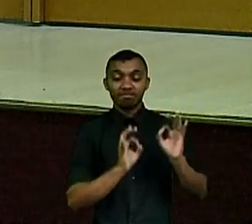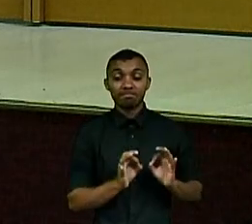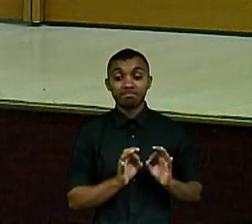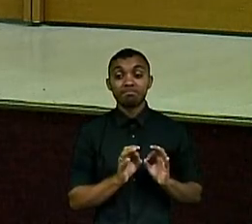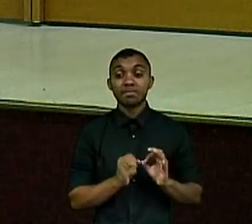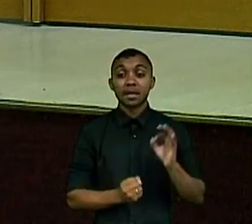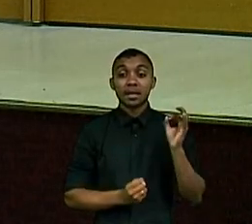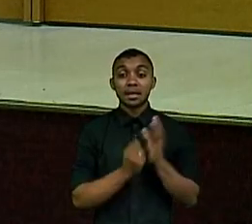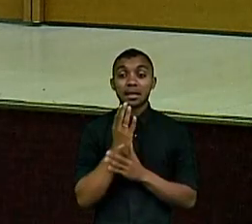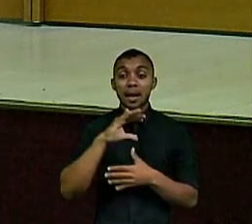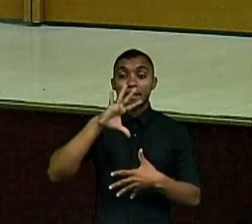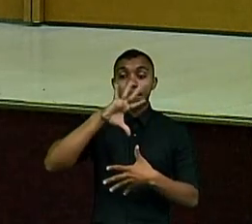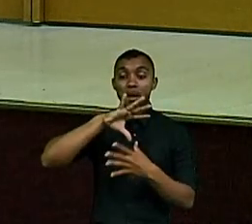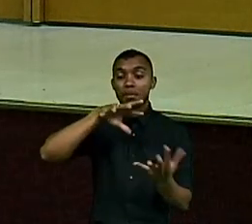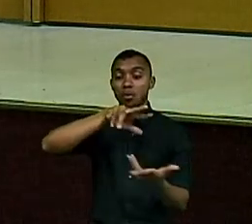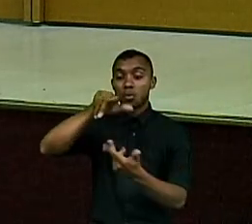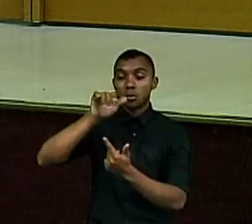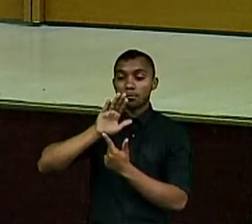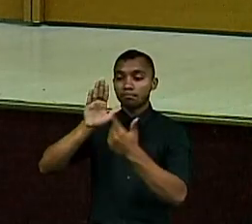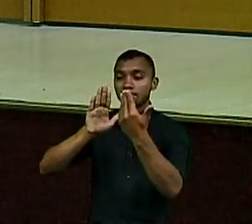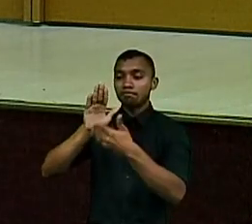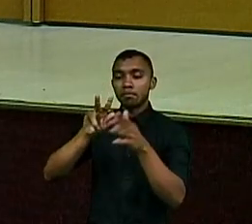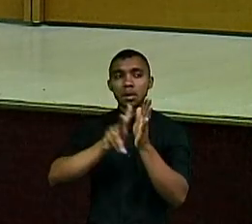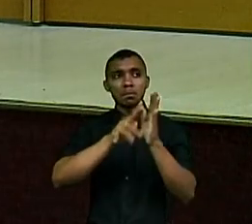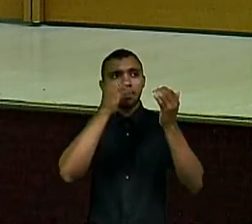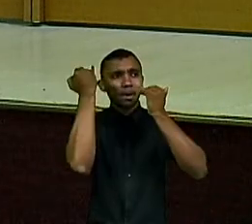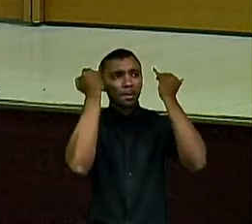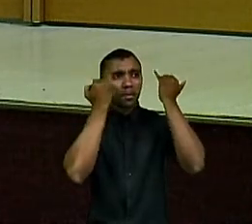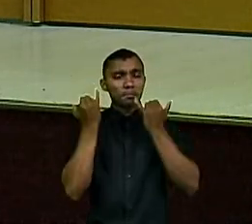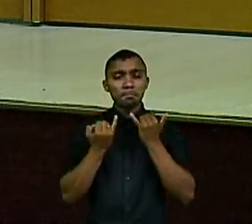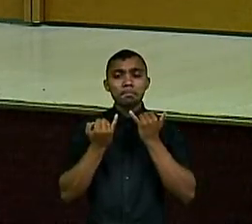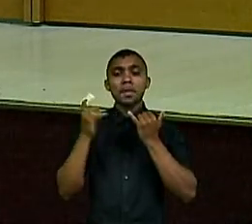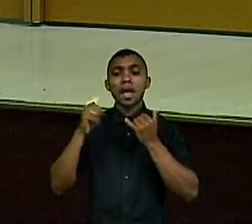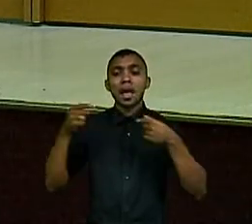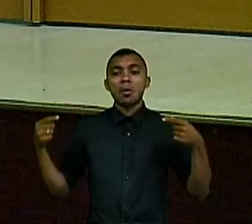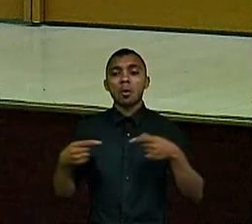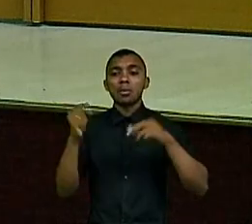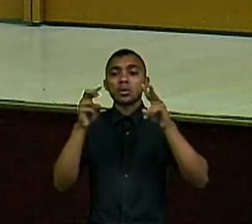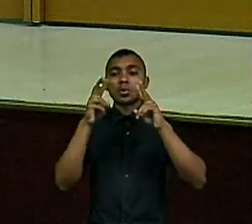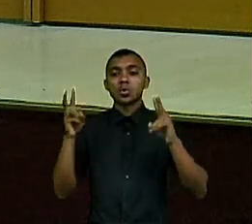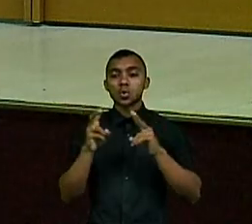mundi do Saber Extra ideia dos iluministas